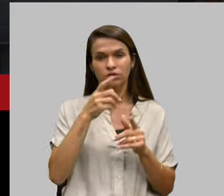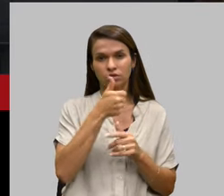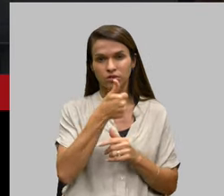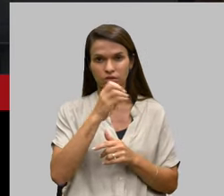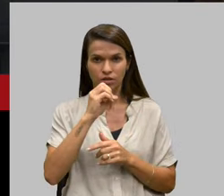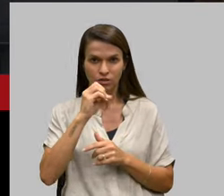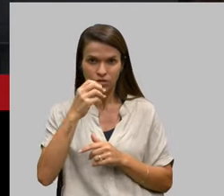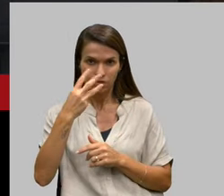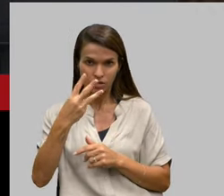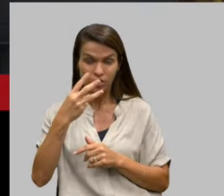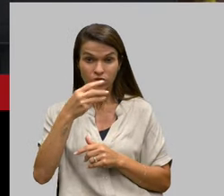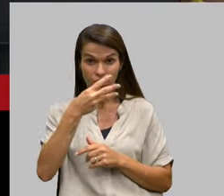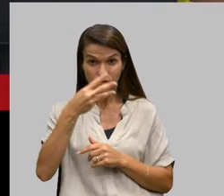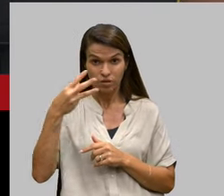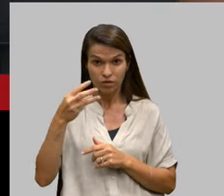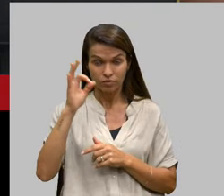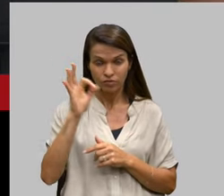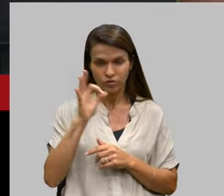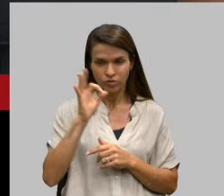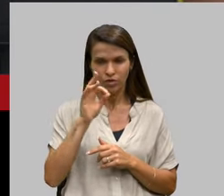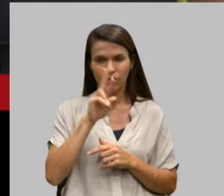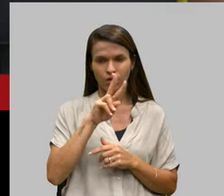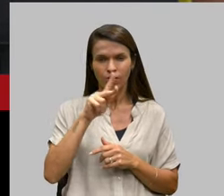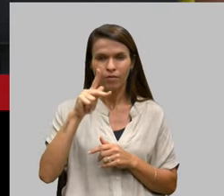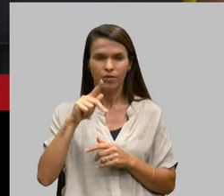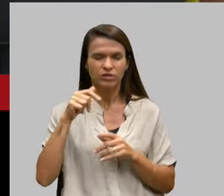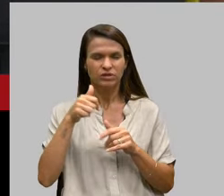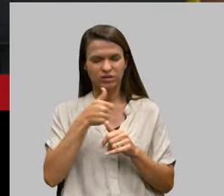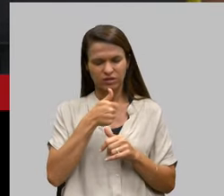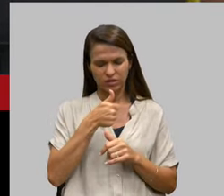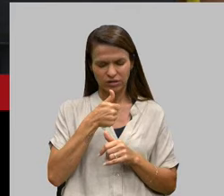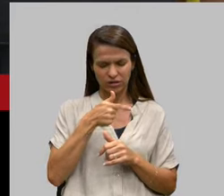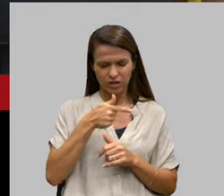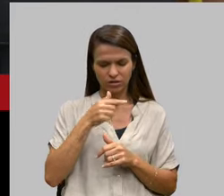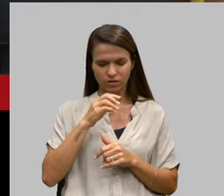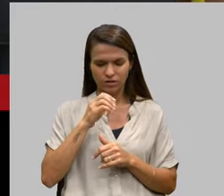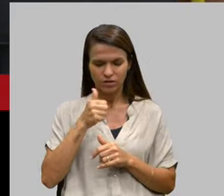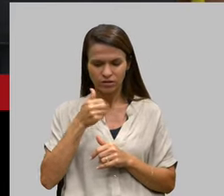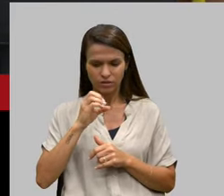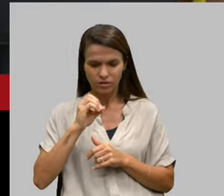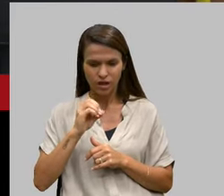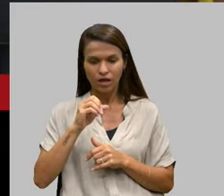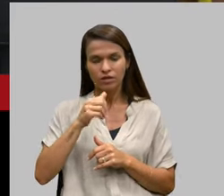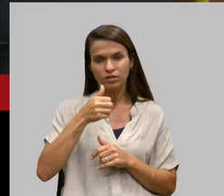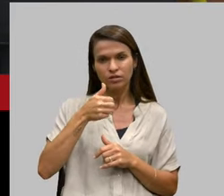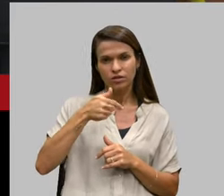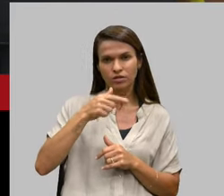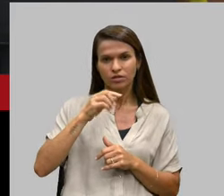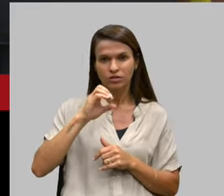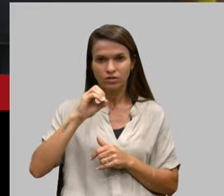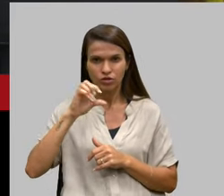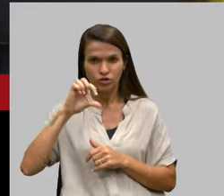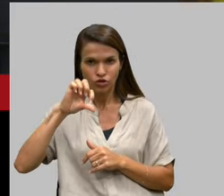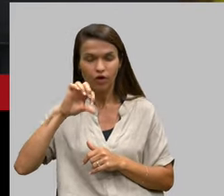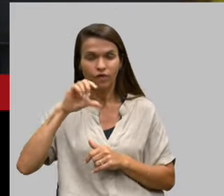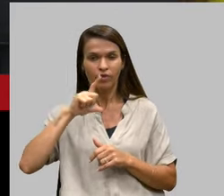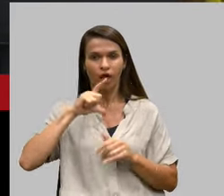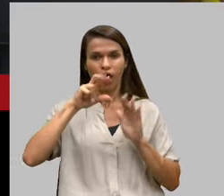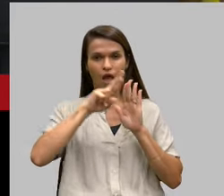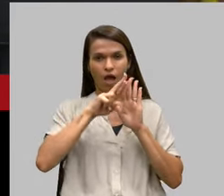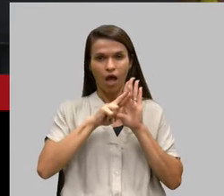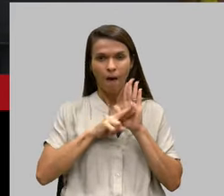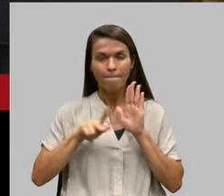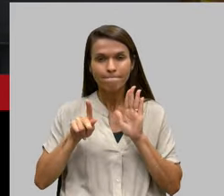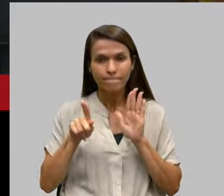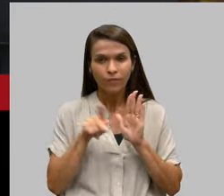33% dos regimes próprios 710 709 regimes próprios já tem suas regras próprias alguns regimes